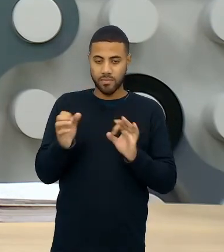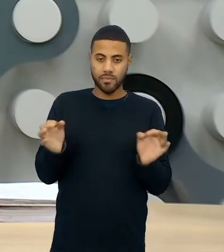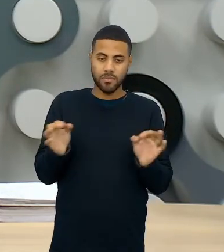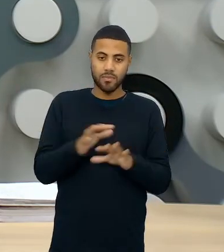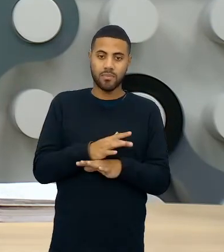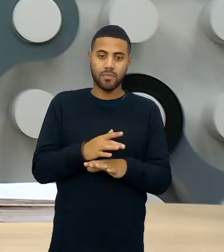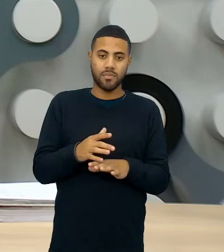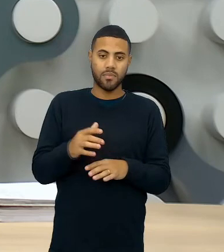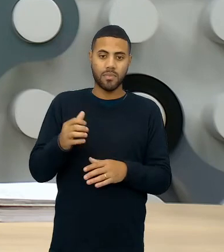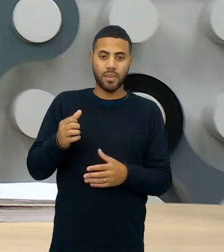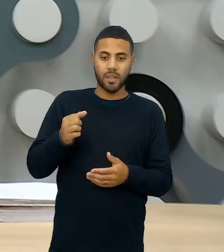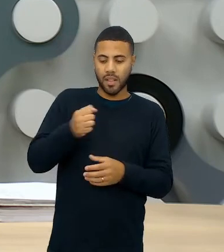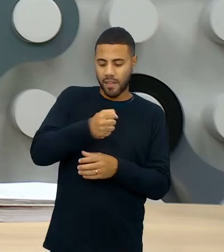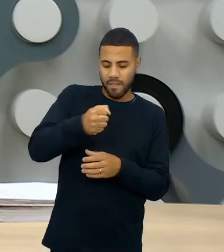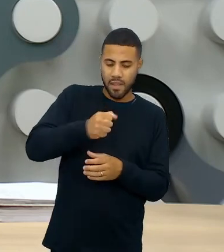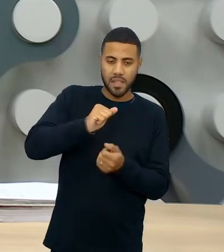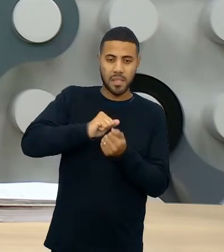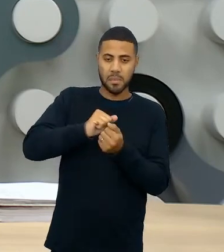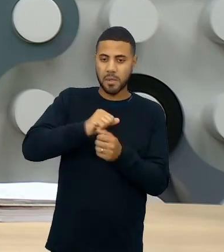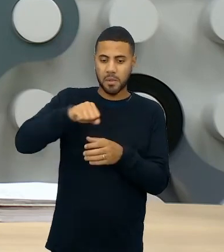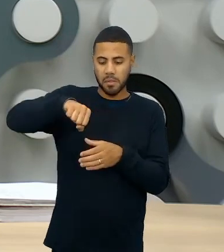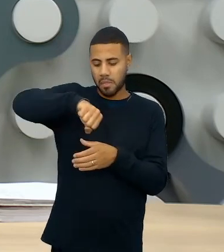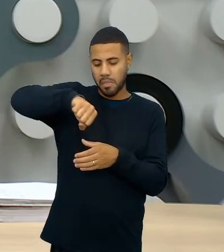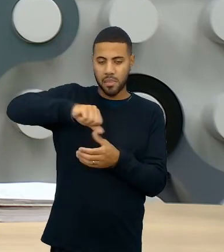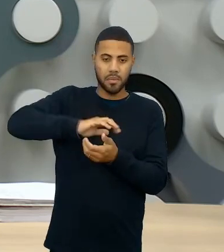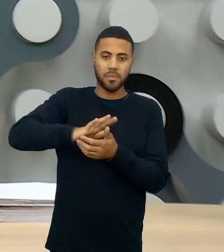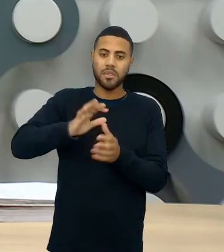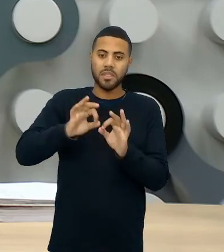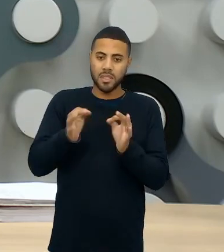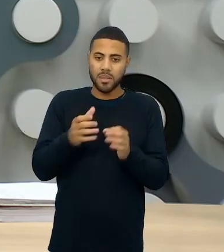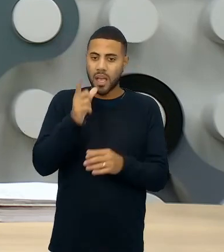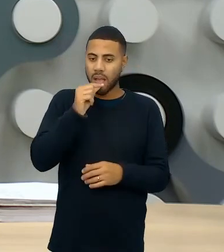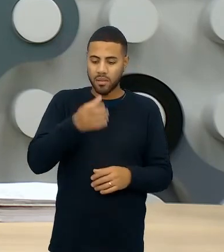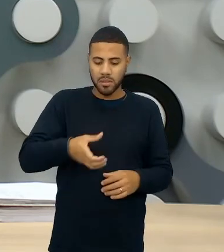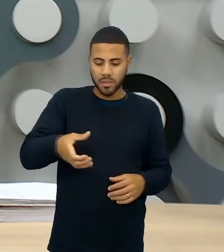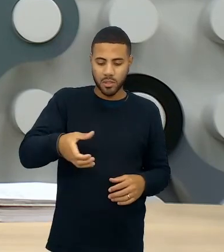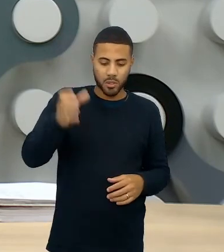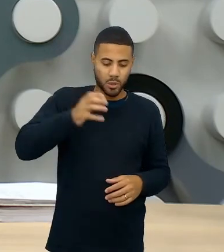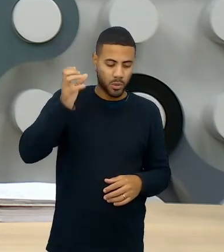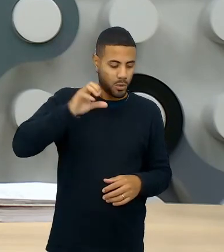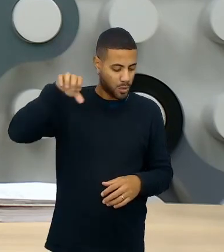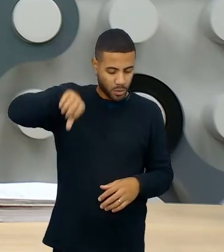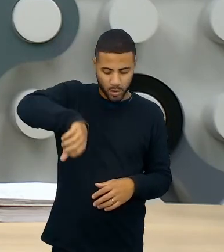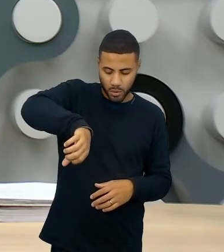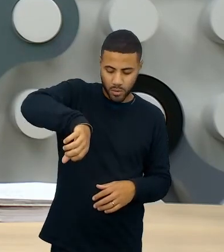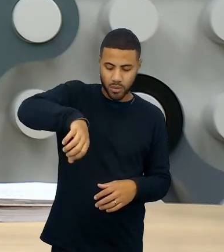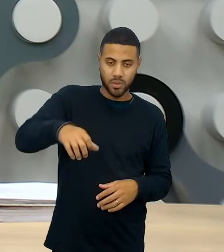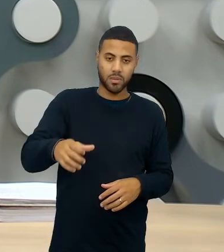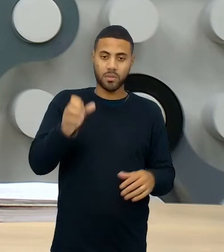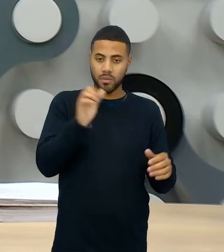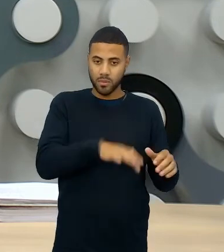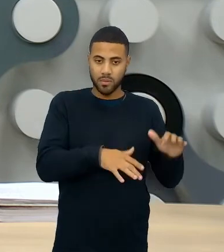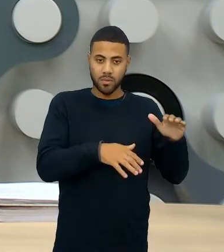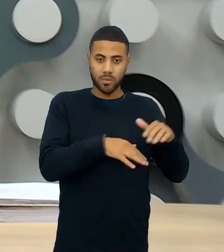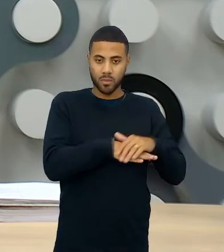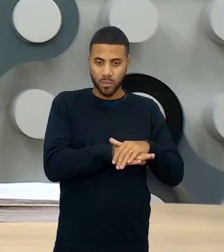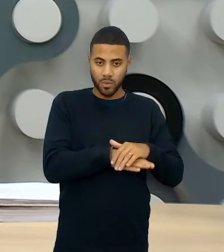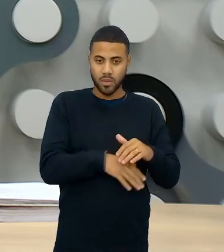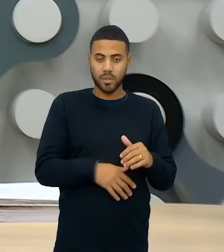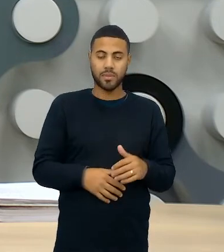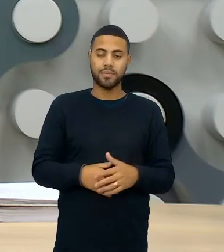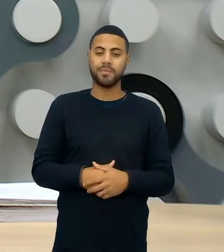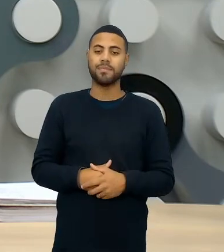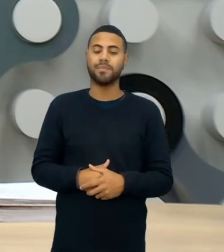com detergente, nada disso. Só retira o excesso, passa uma aguinha e pronto, pode descartar ali no seu lixo